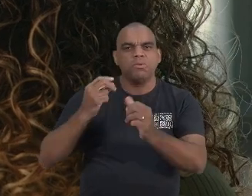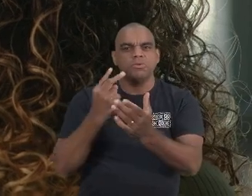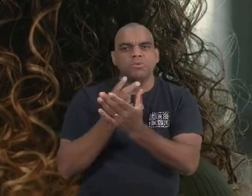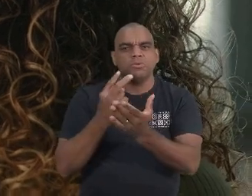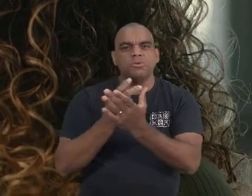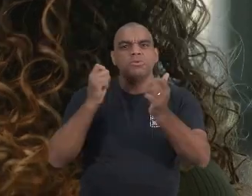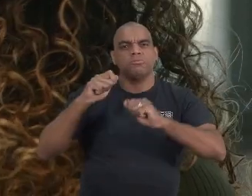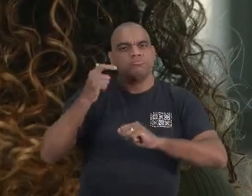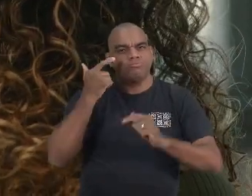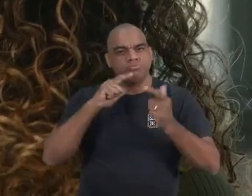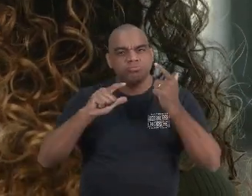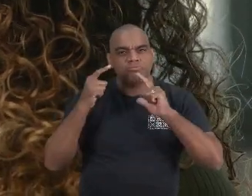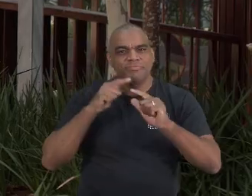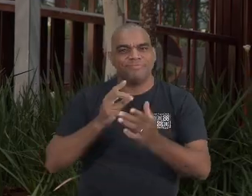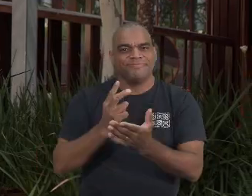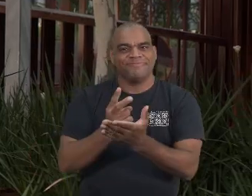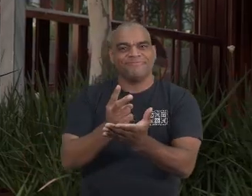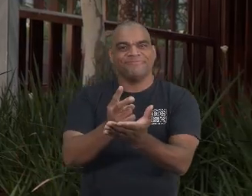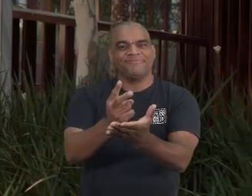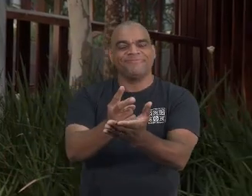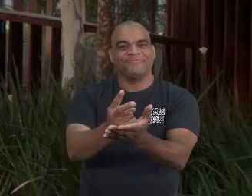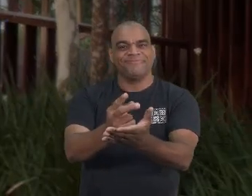sempre que a vida perde um pouco mais de mim.